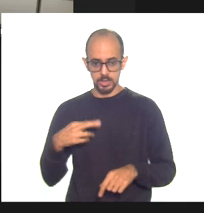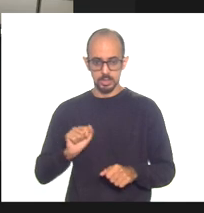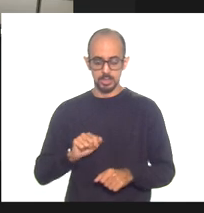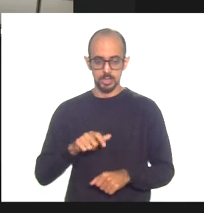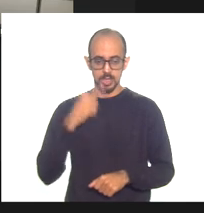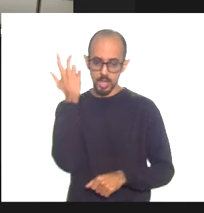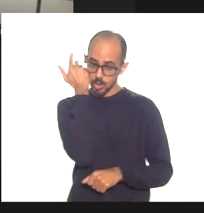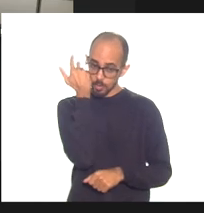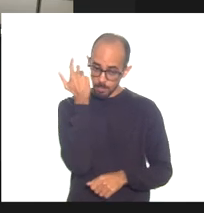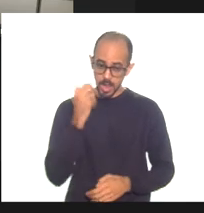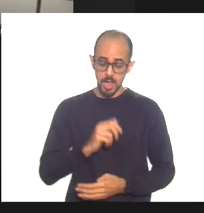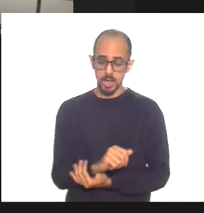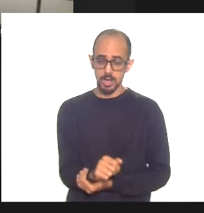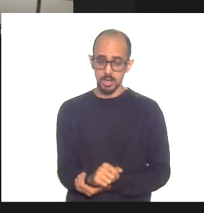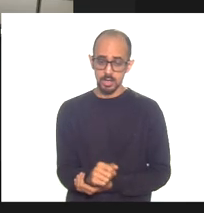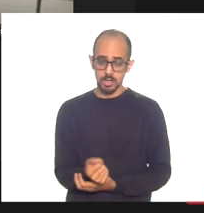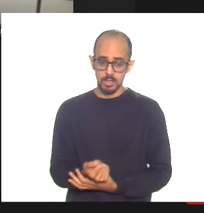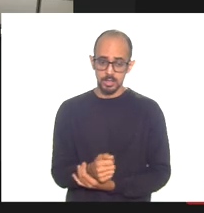Eliomar,